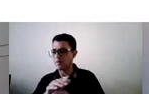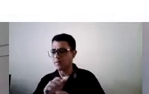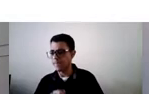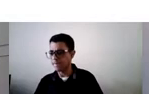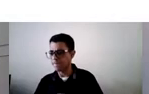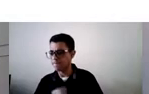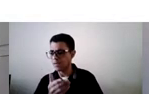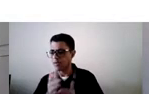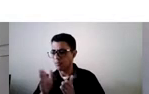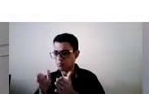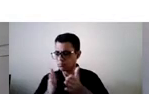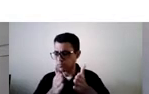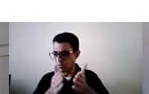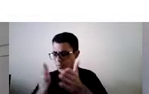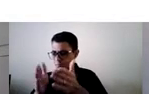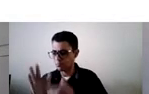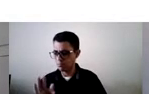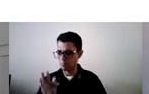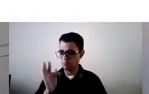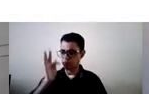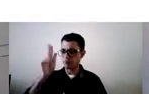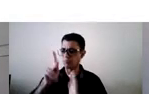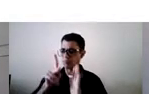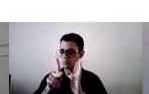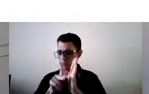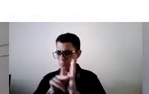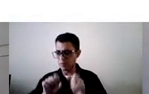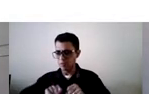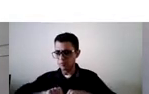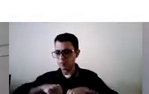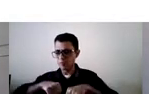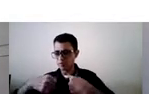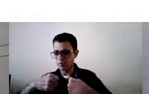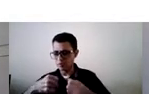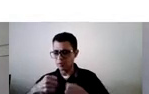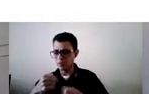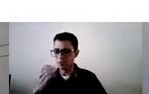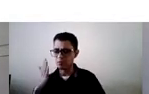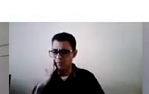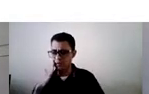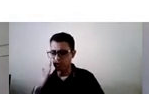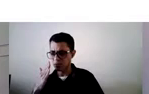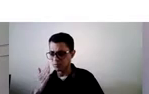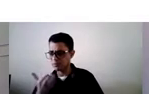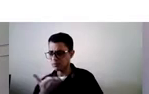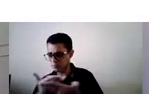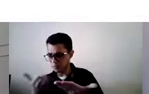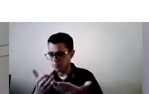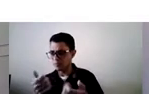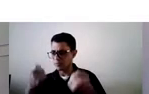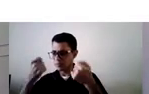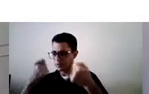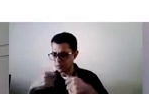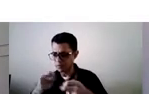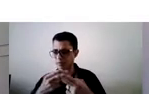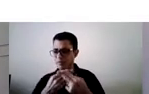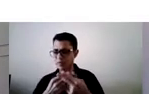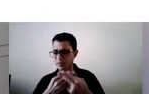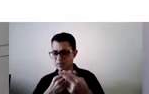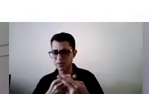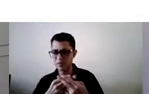sei que só eu sabia, só sei que nada sei que não possa ainda vir a